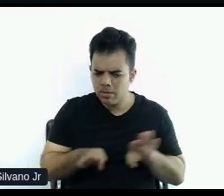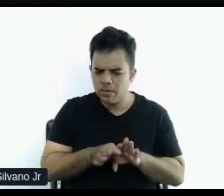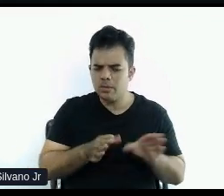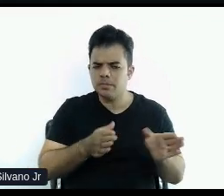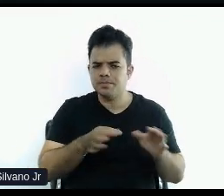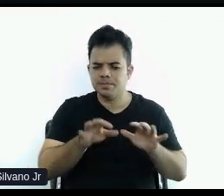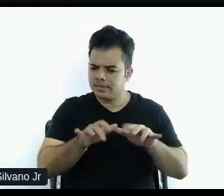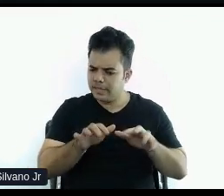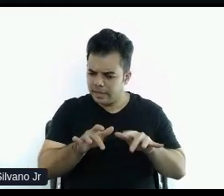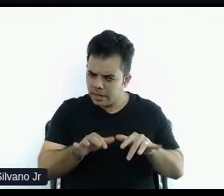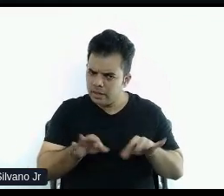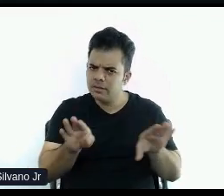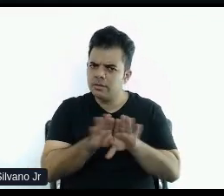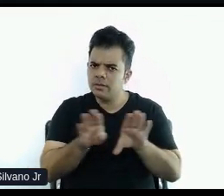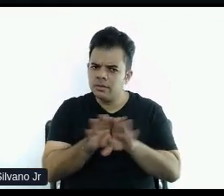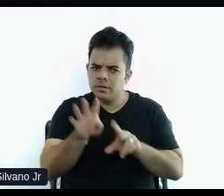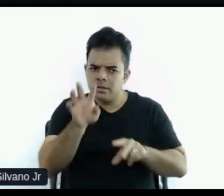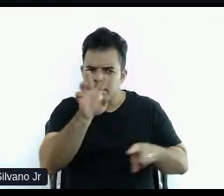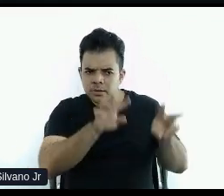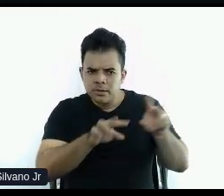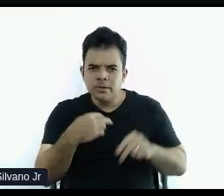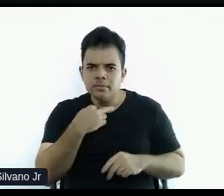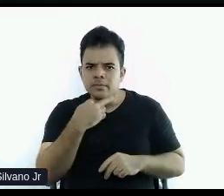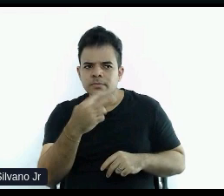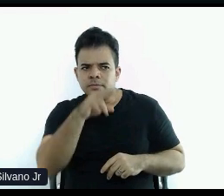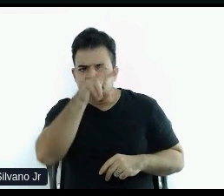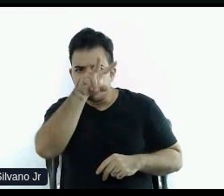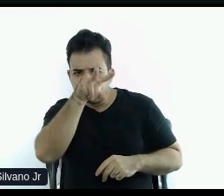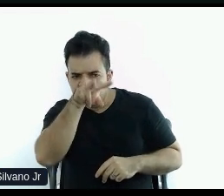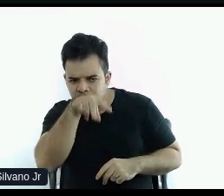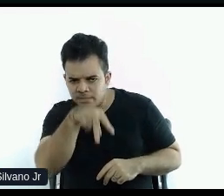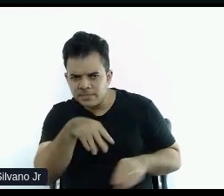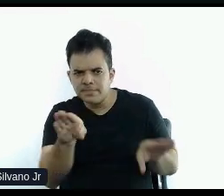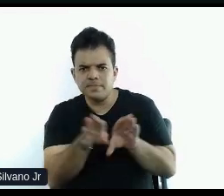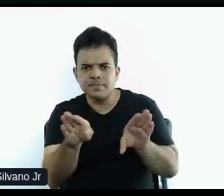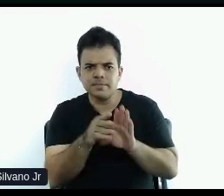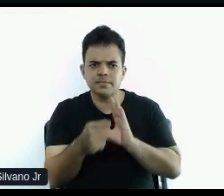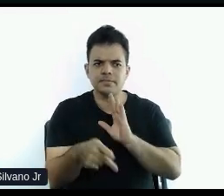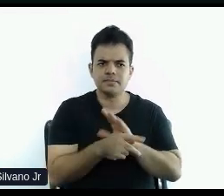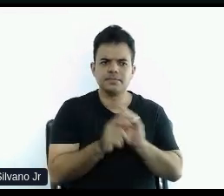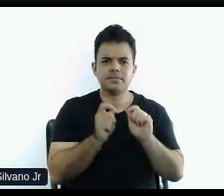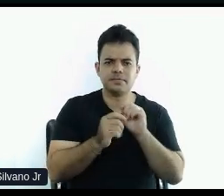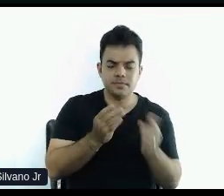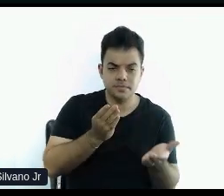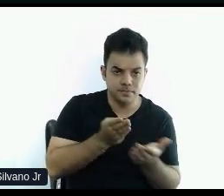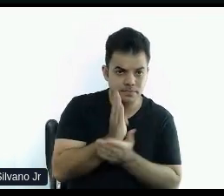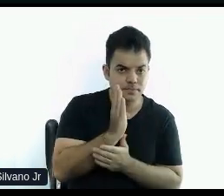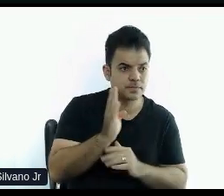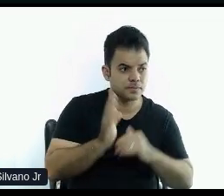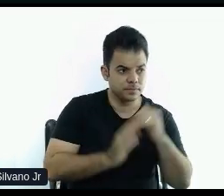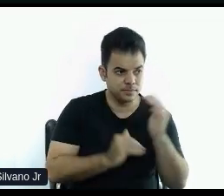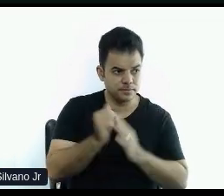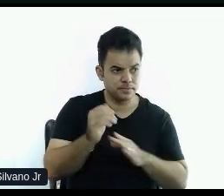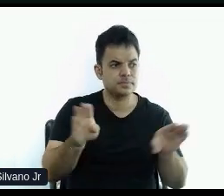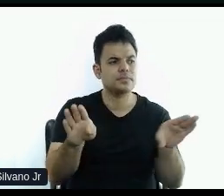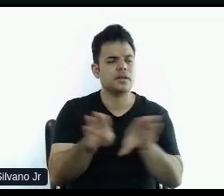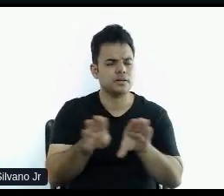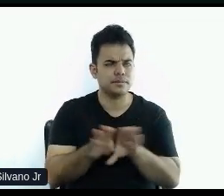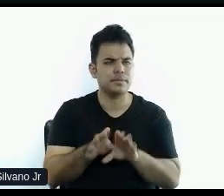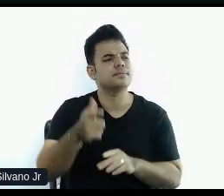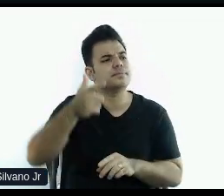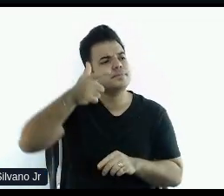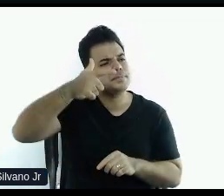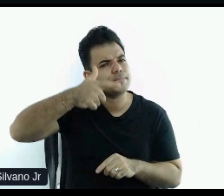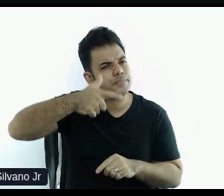teclado, no leitor de tela e com uma validação manual também. Aí a gente consolida